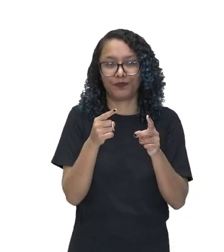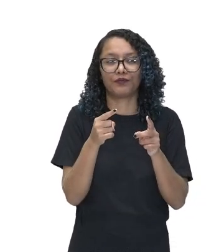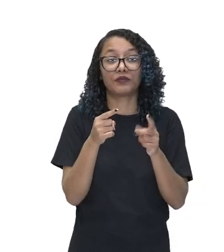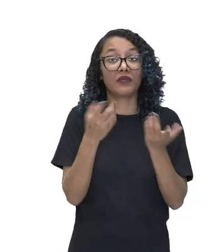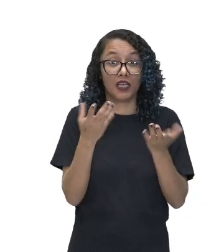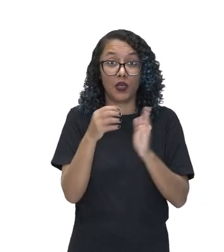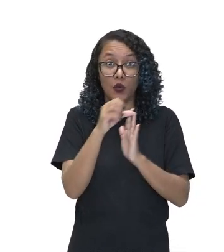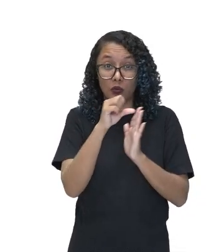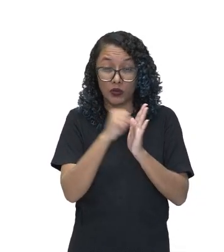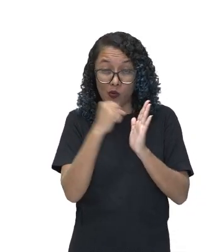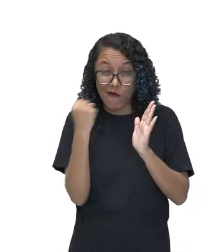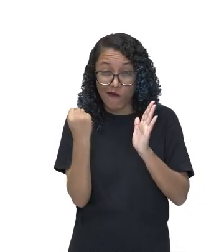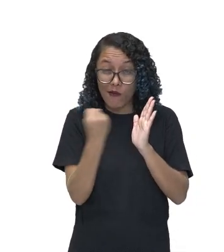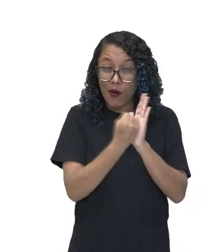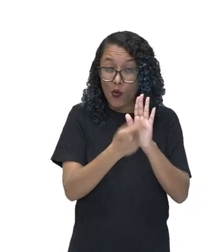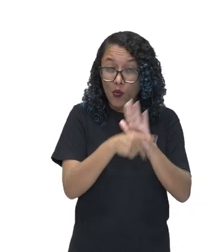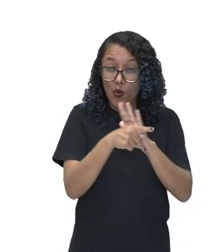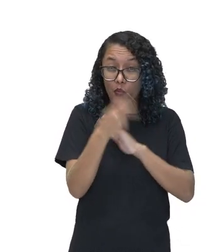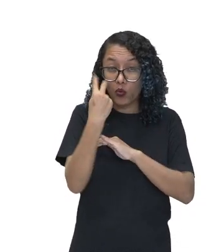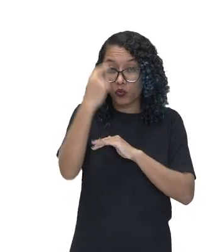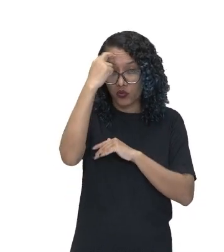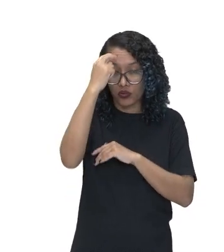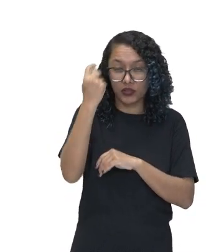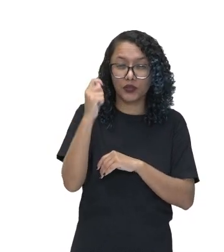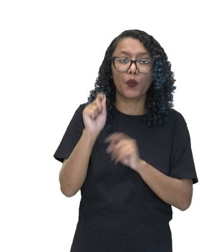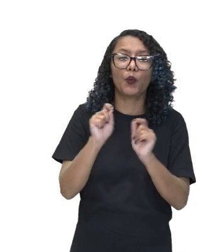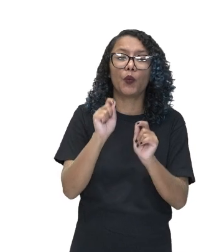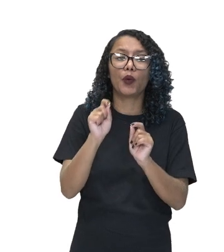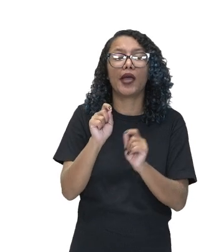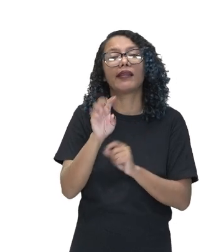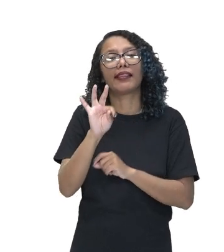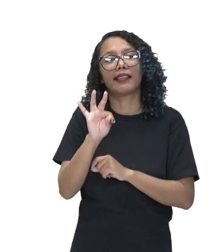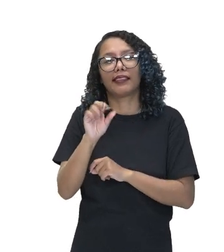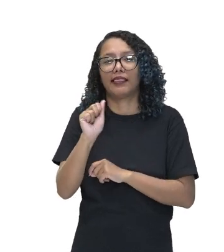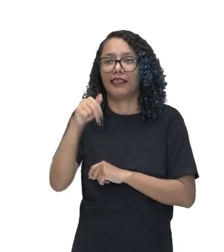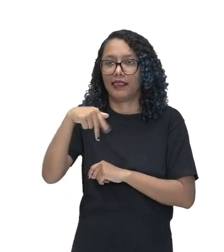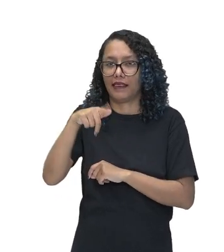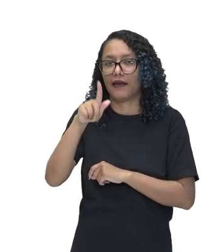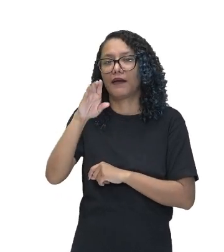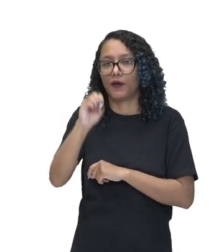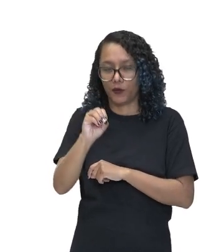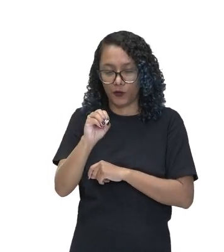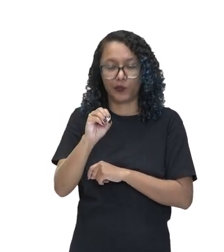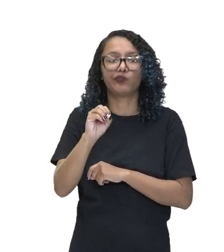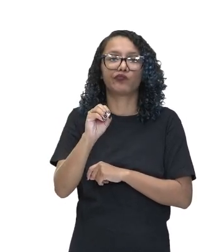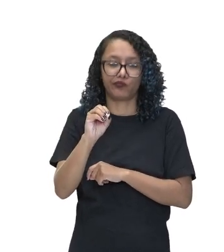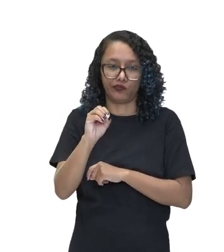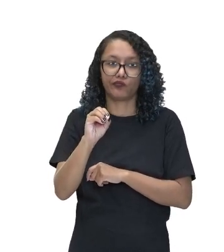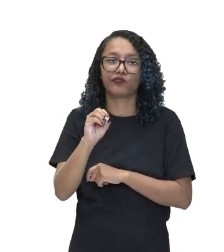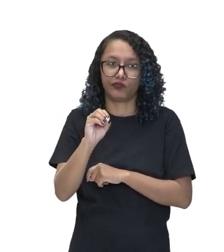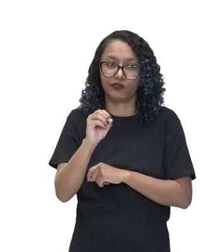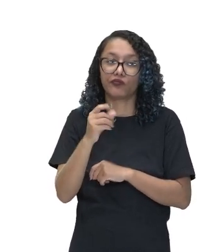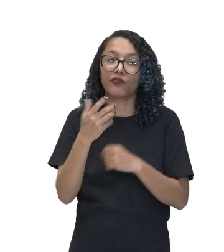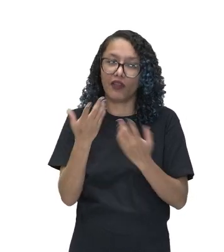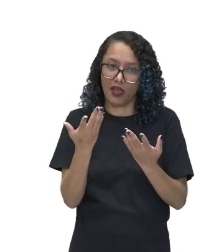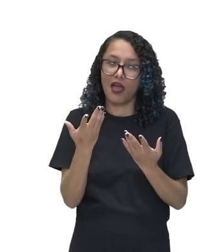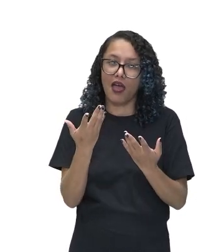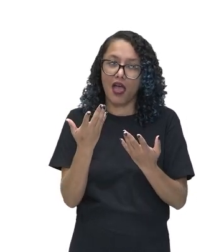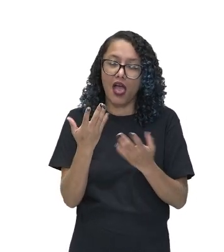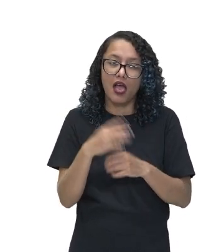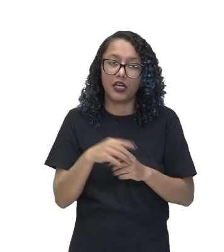símbolo da cultura argentina, que é o tango. O tango, né, que ele é um sinônimo lá